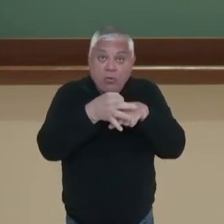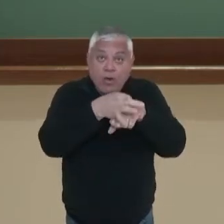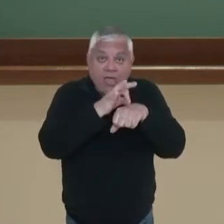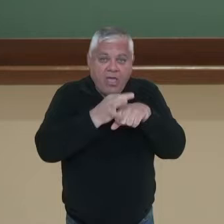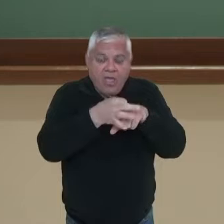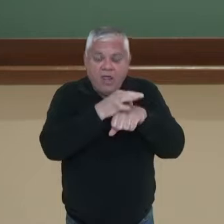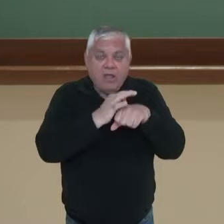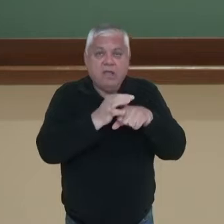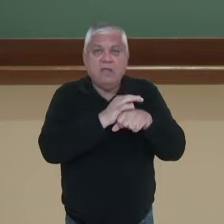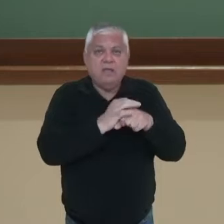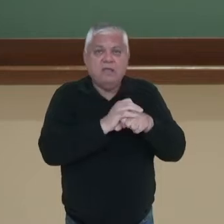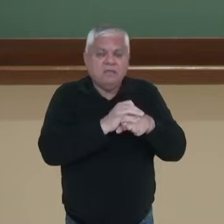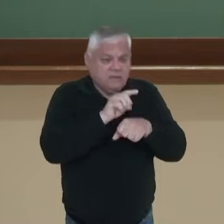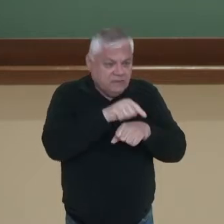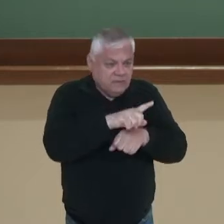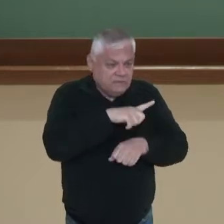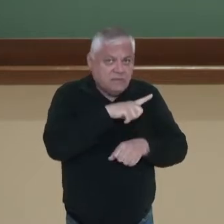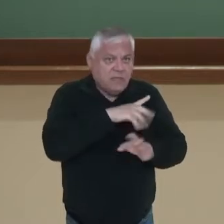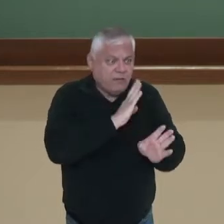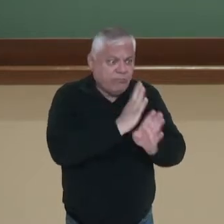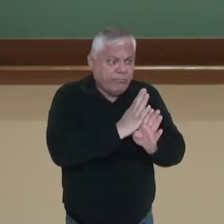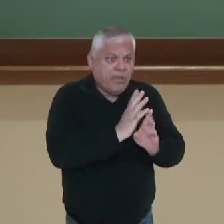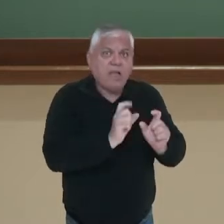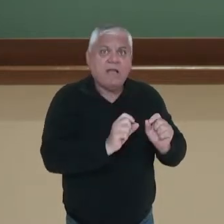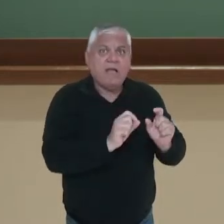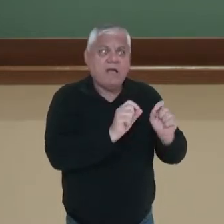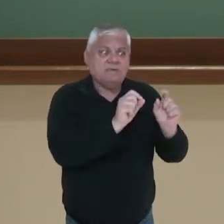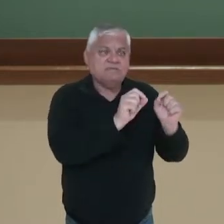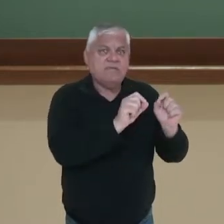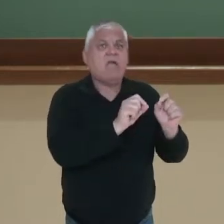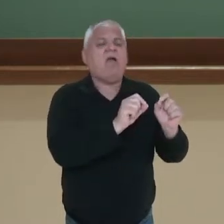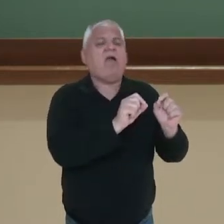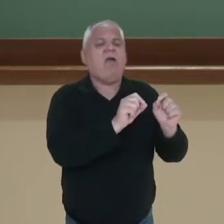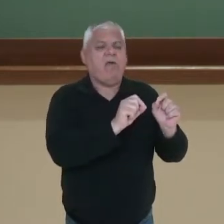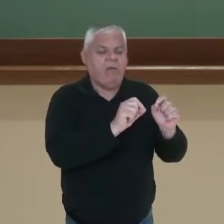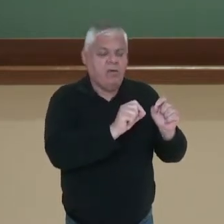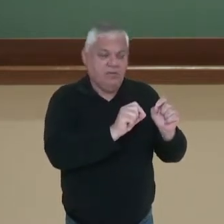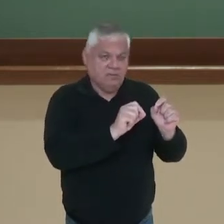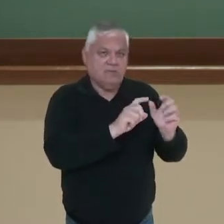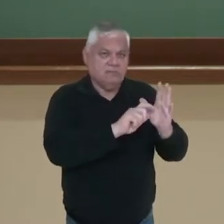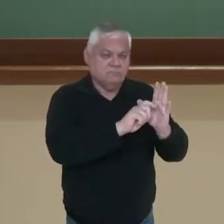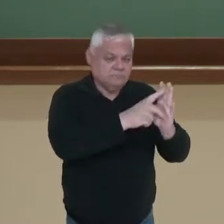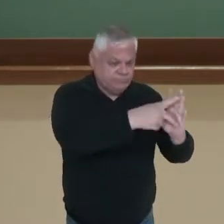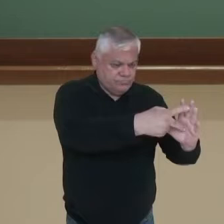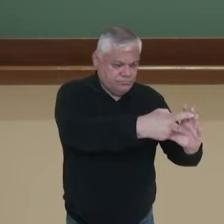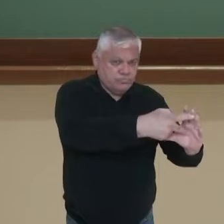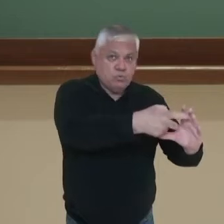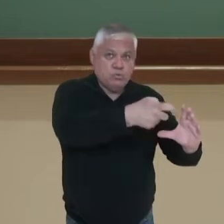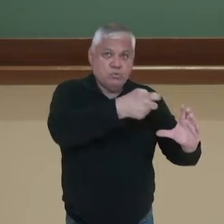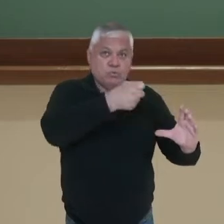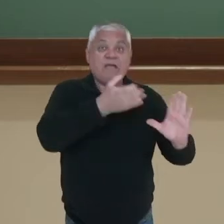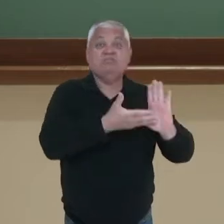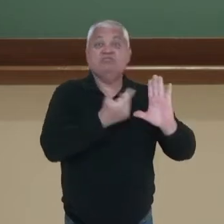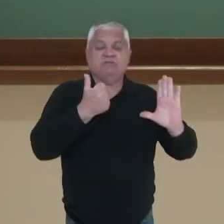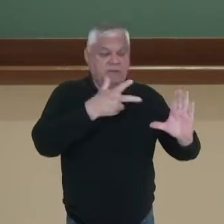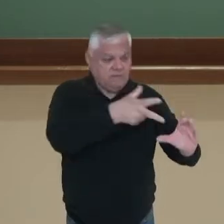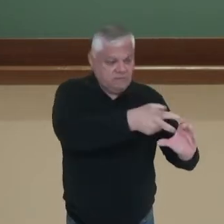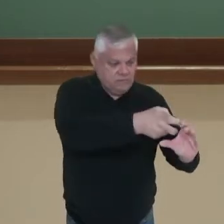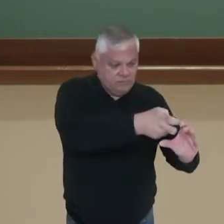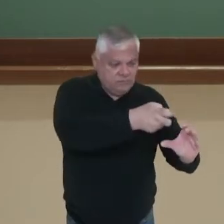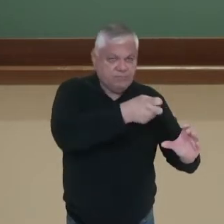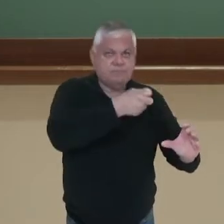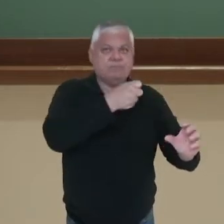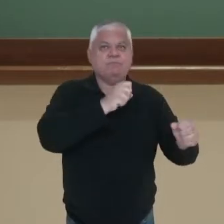esse indivíduo ele tem um gene para câncer e eu posso desligar ou retirar esse gene. Então ele é